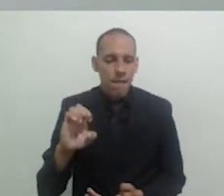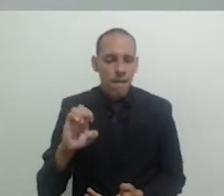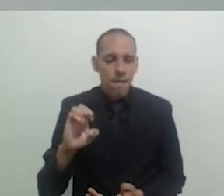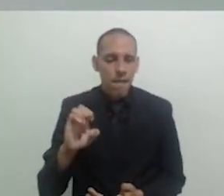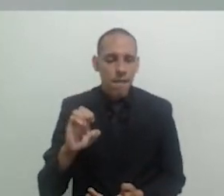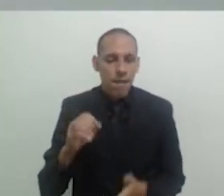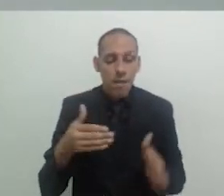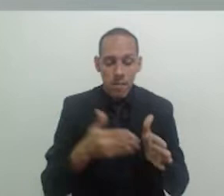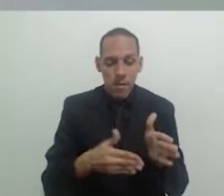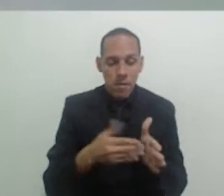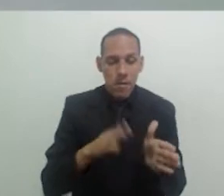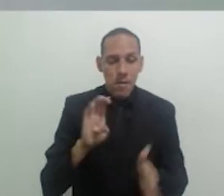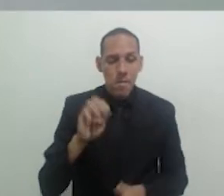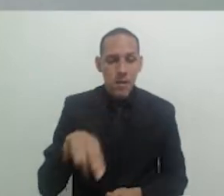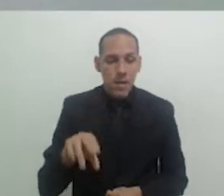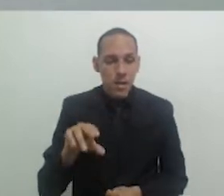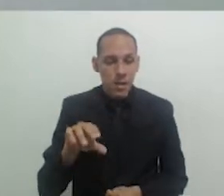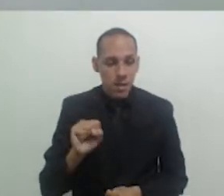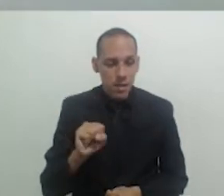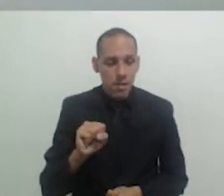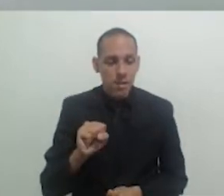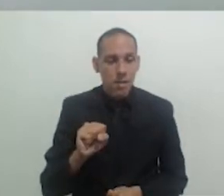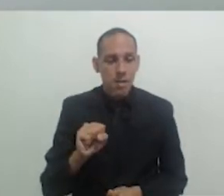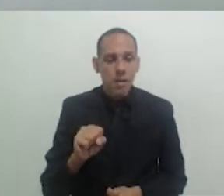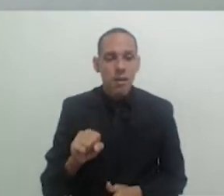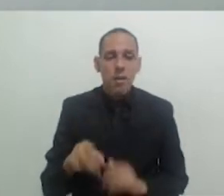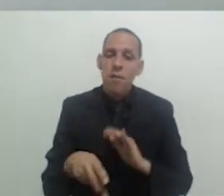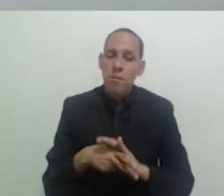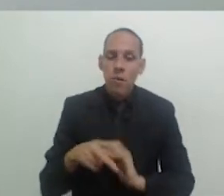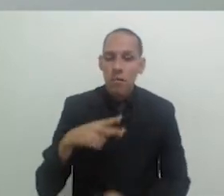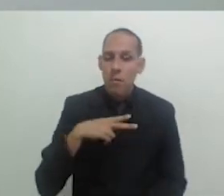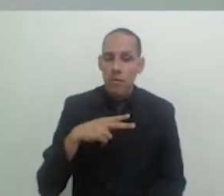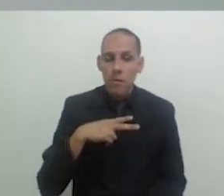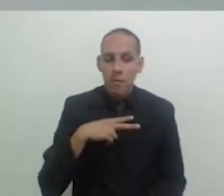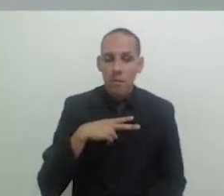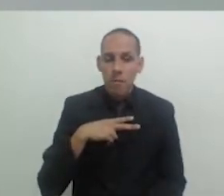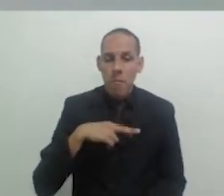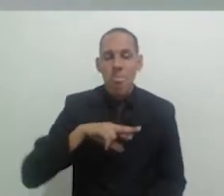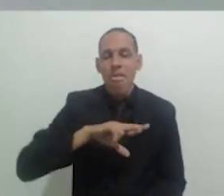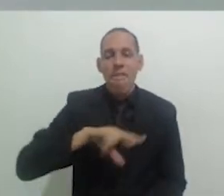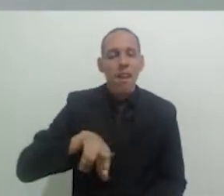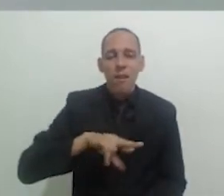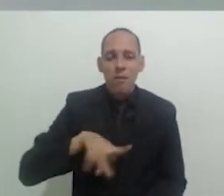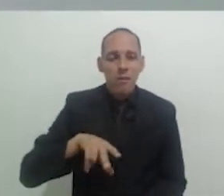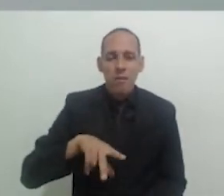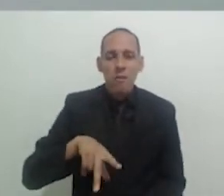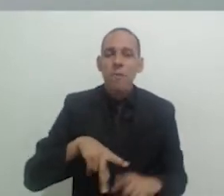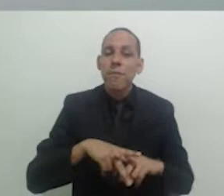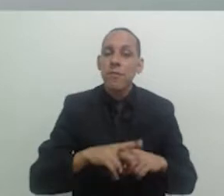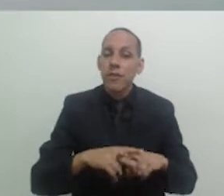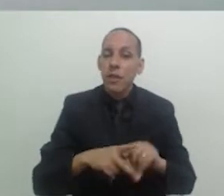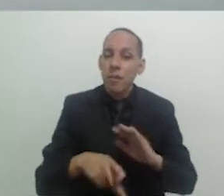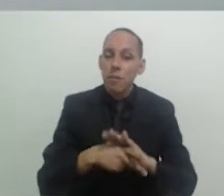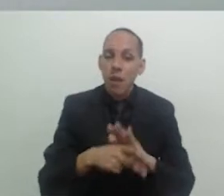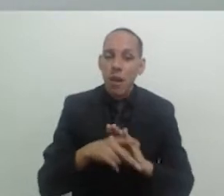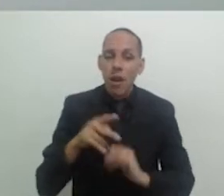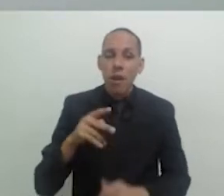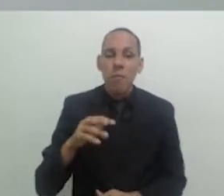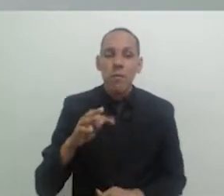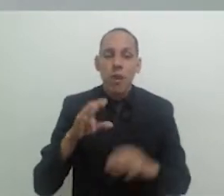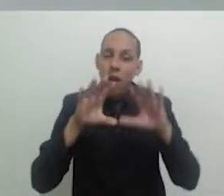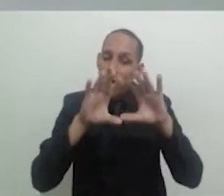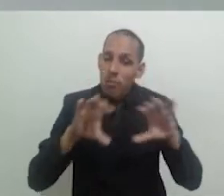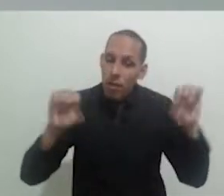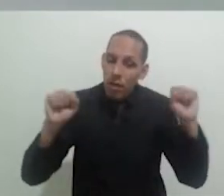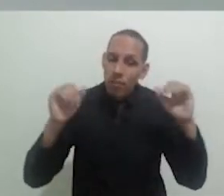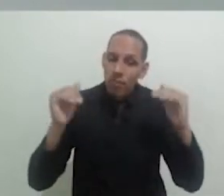bens pertencentes a particulares, esse não é o posicionamento atual dos tribunais superiores, tendo a